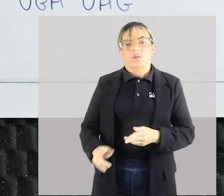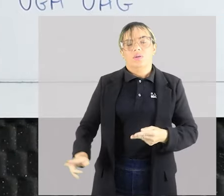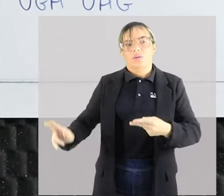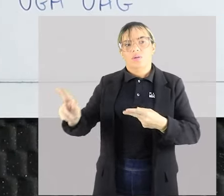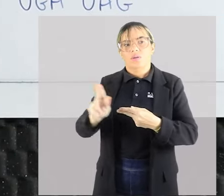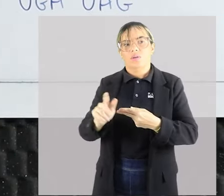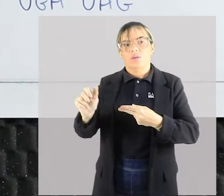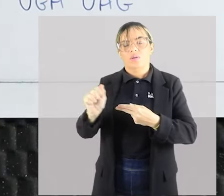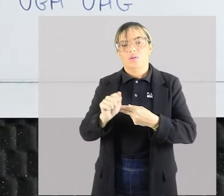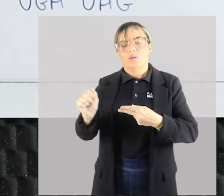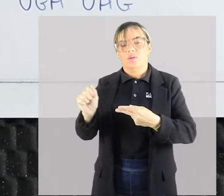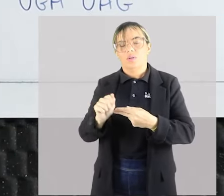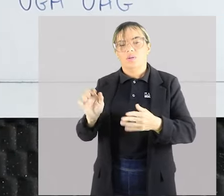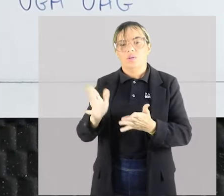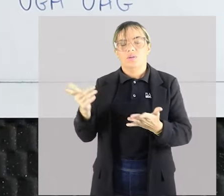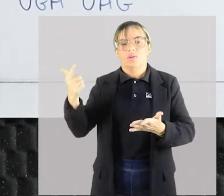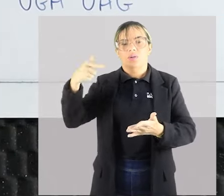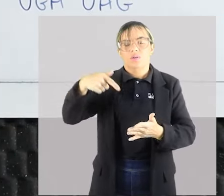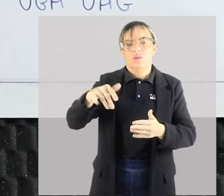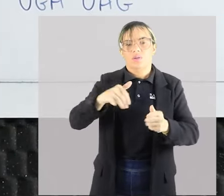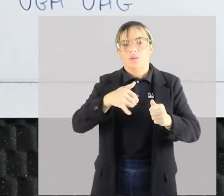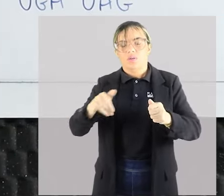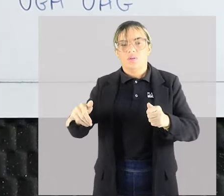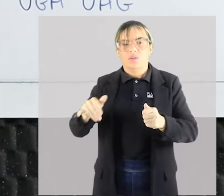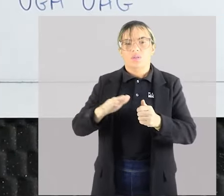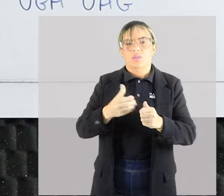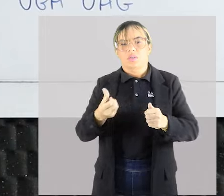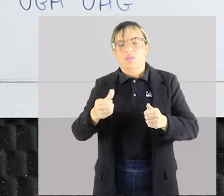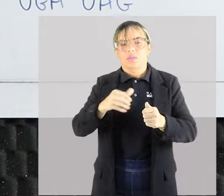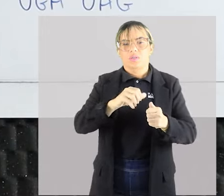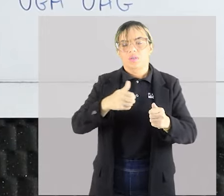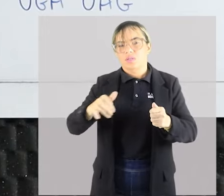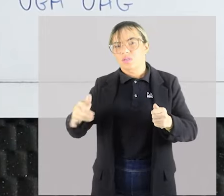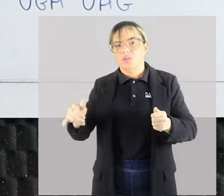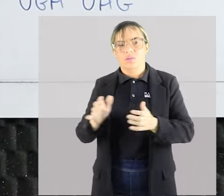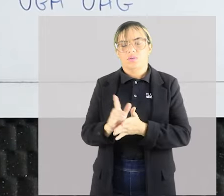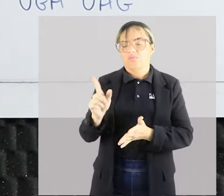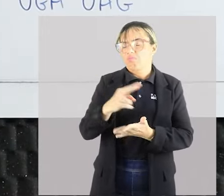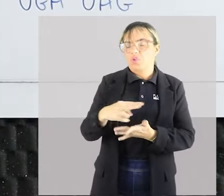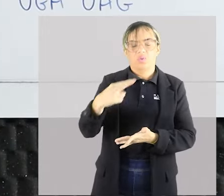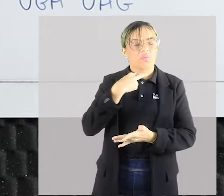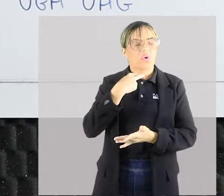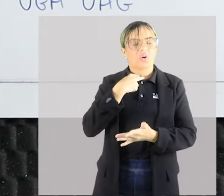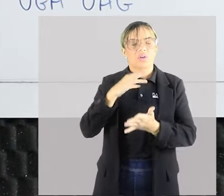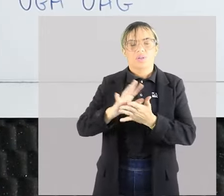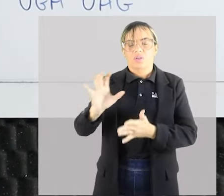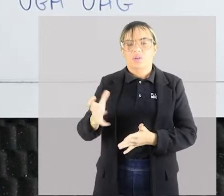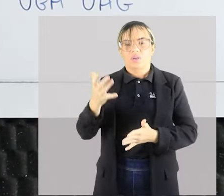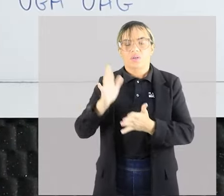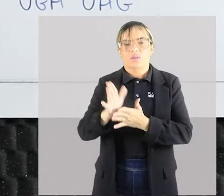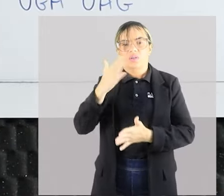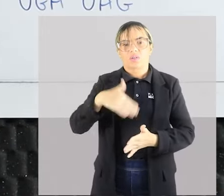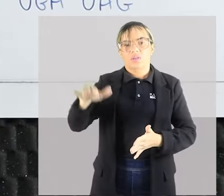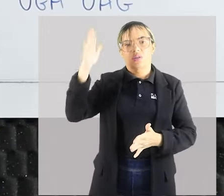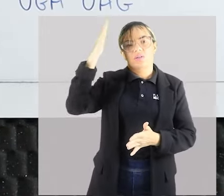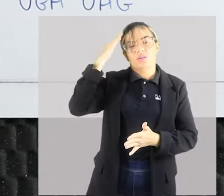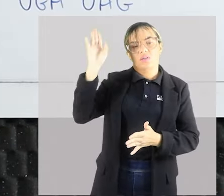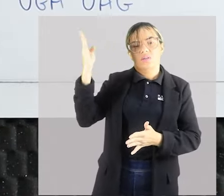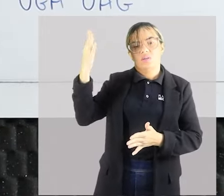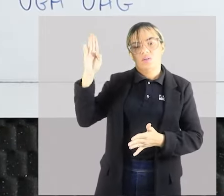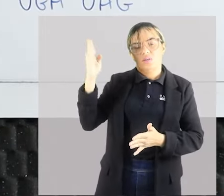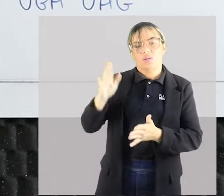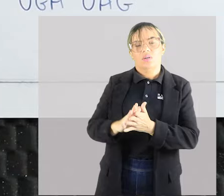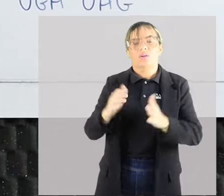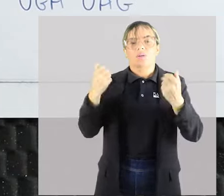proteína aí né só com sete ou seis aminoácidos não é possível tá a gente entende ali na Biologia que a gente